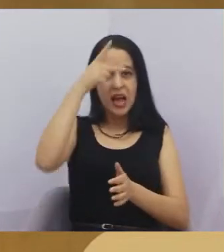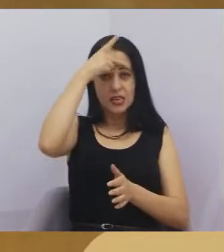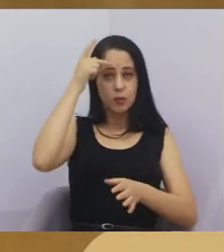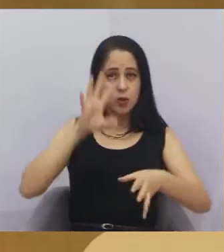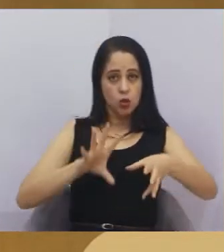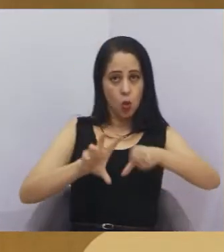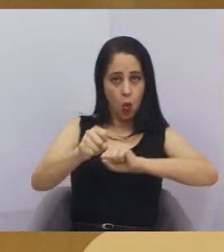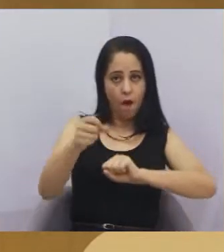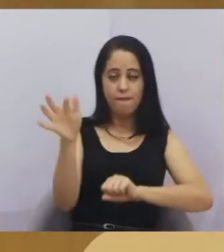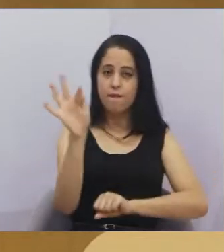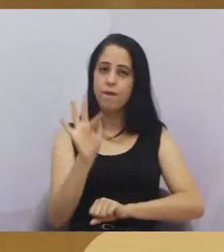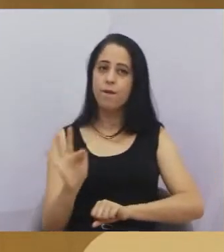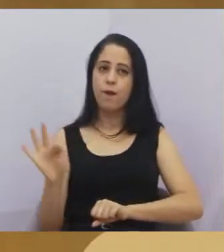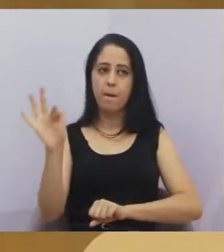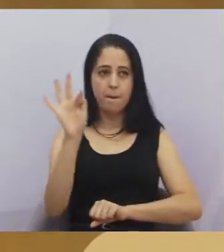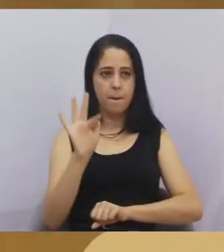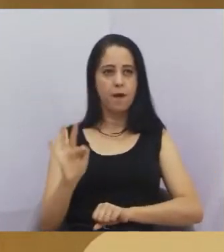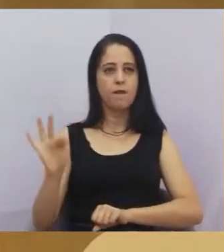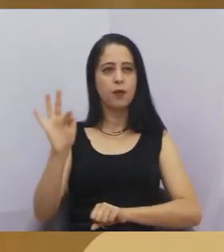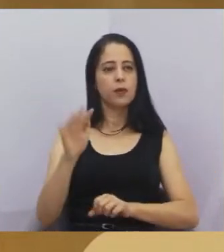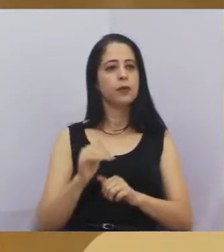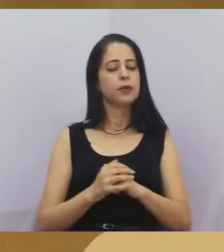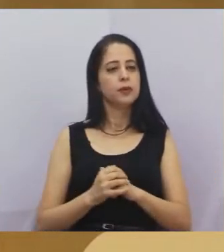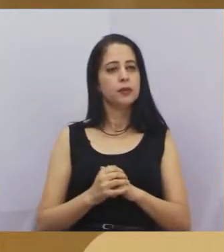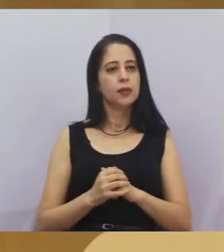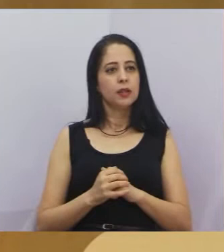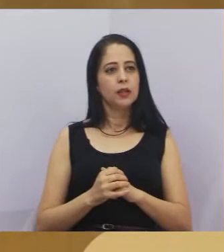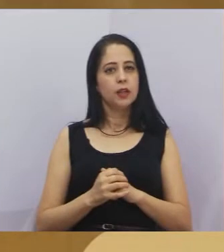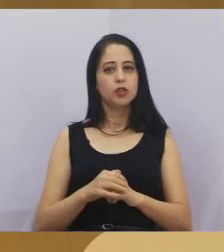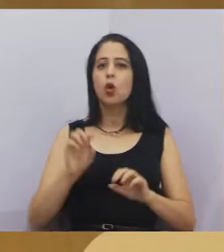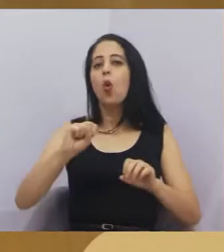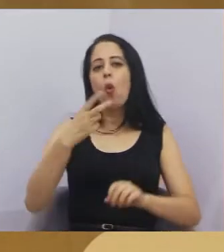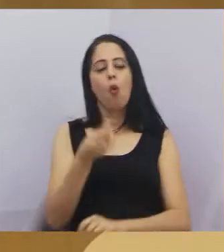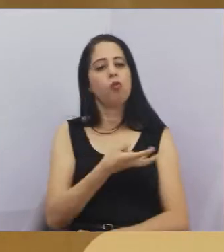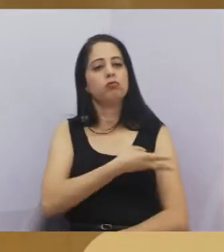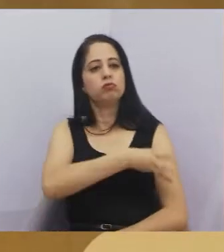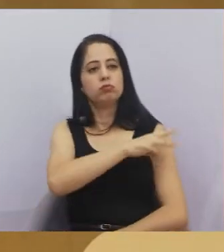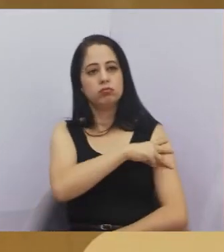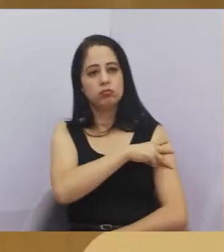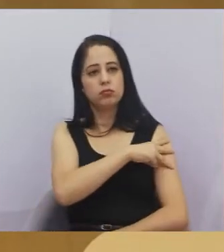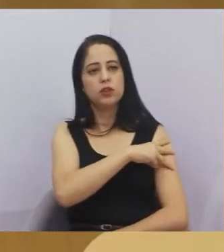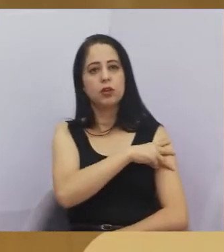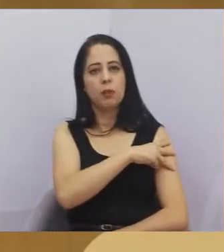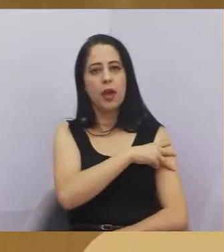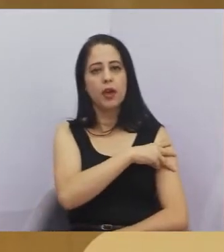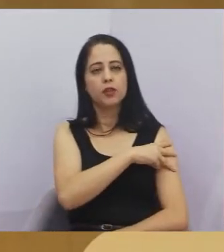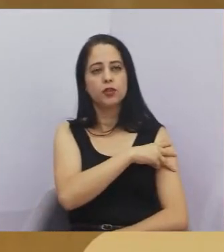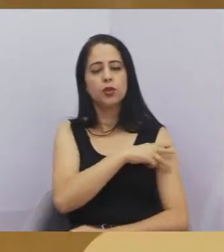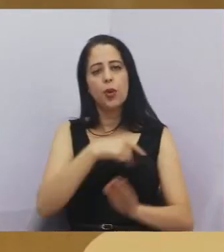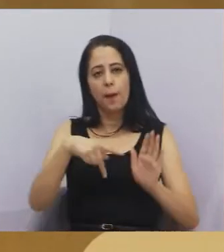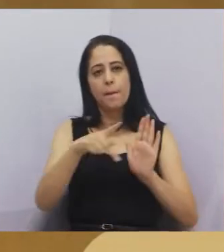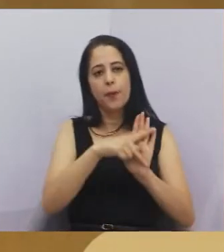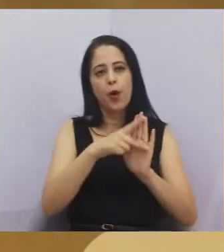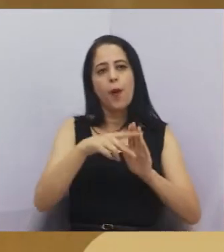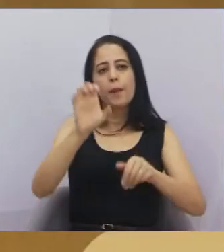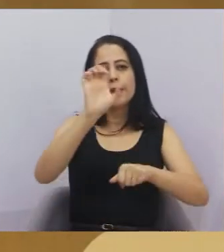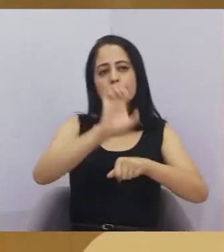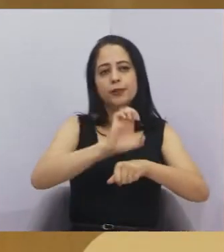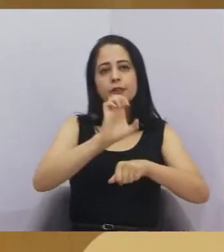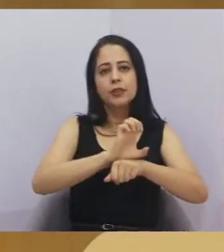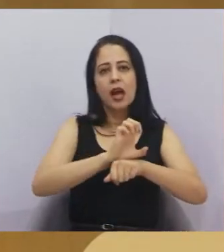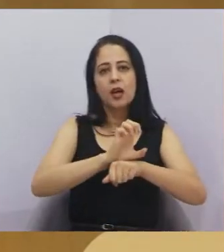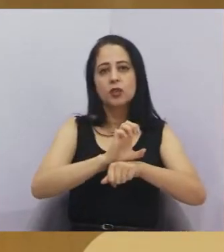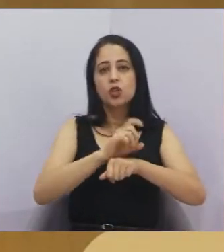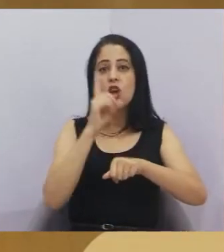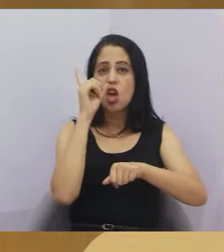formam na escola de ensino médio, por exemplo, do Estado, não é? Tem mais dificuldade